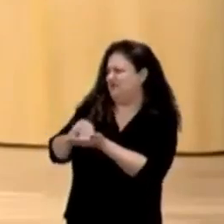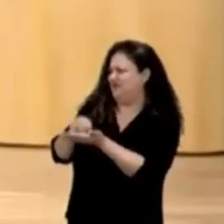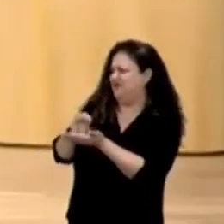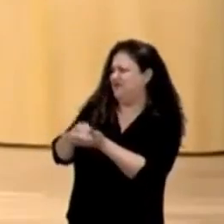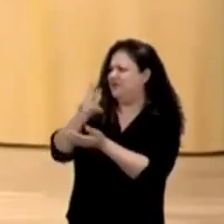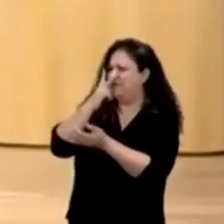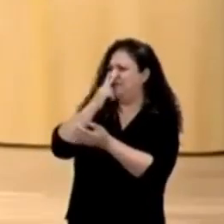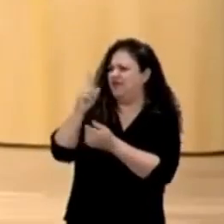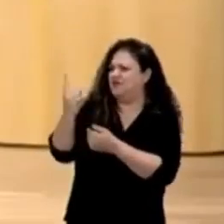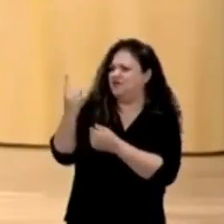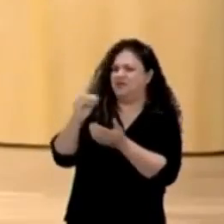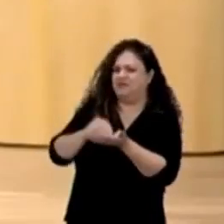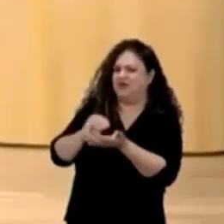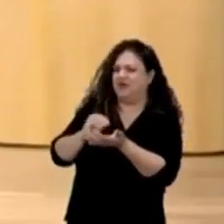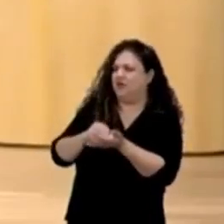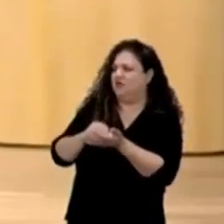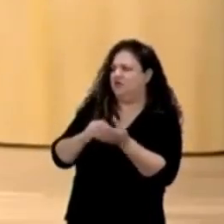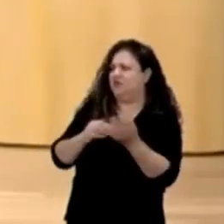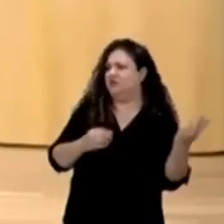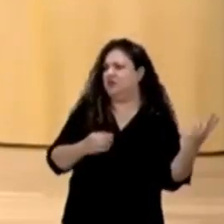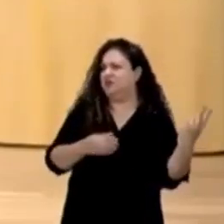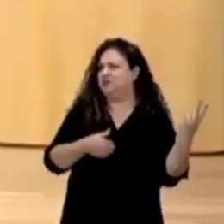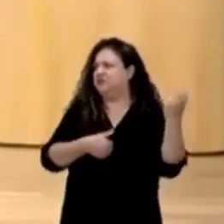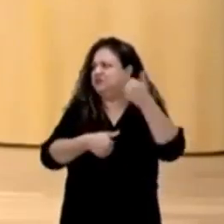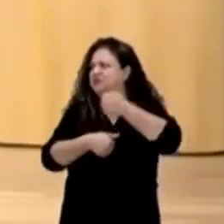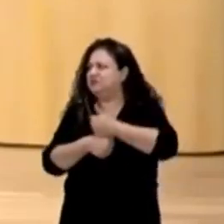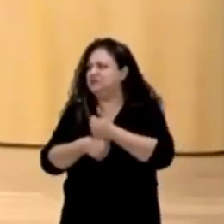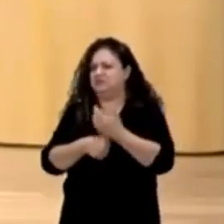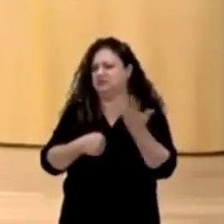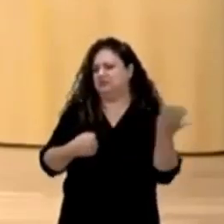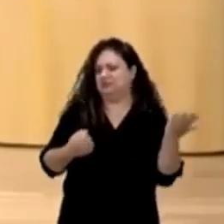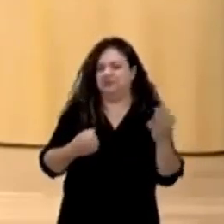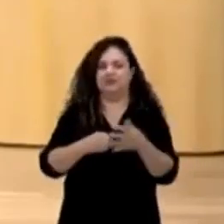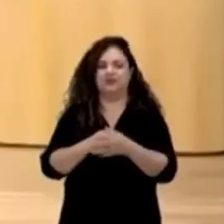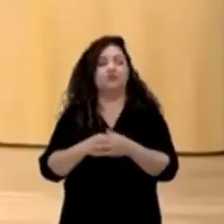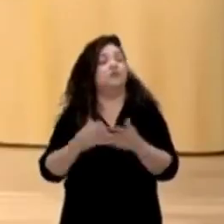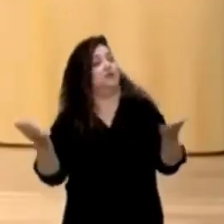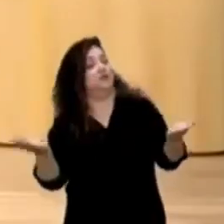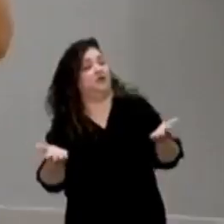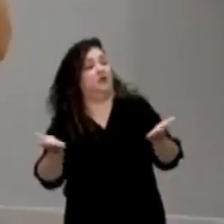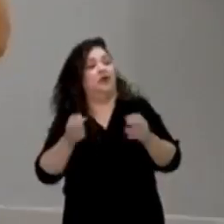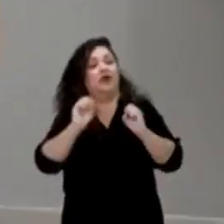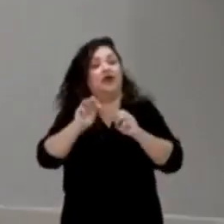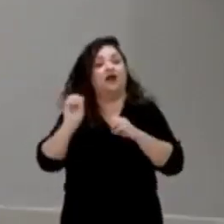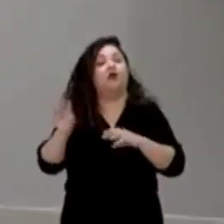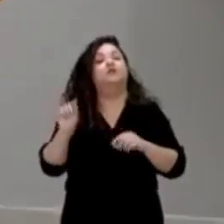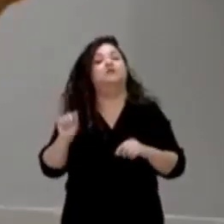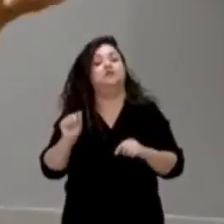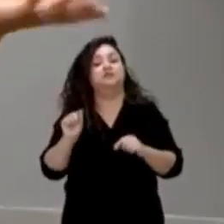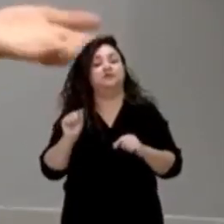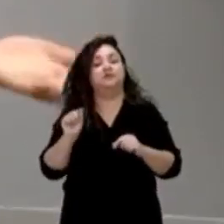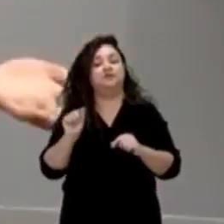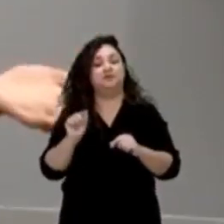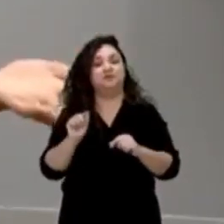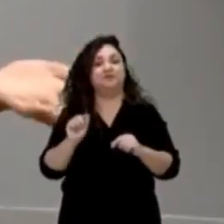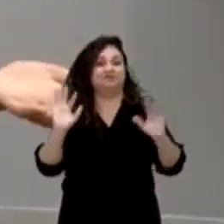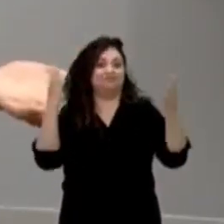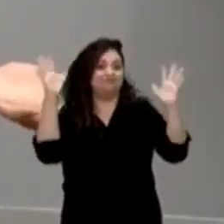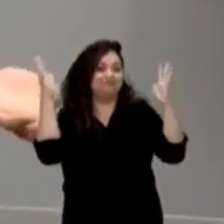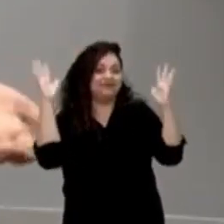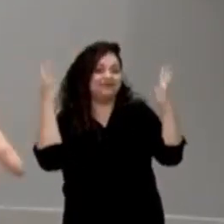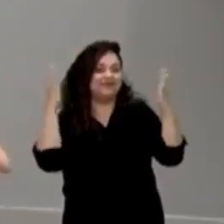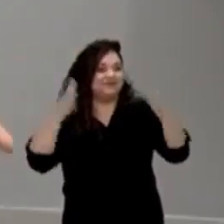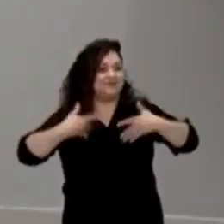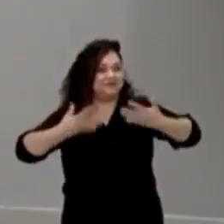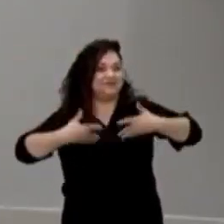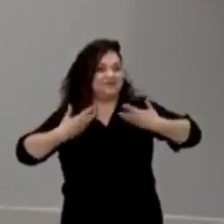Tá faltando um integrante. A gente ganha dois. Fechou. E olha aqui, a nossa aula hoje é de celebração. Então,